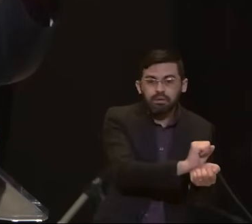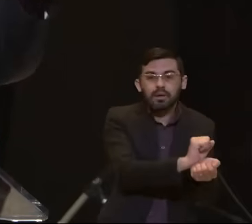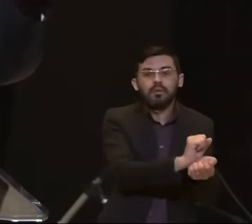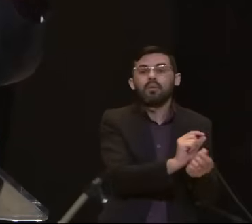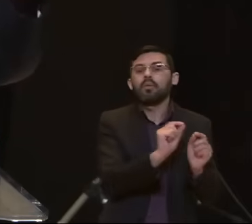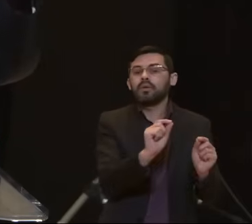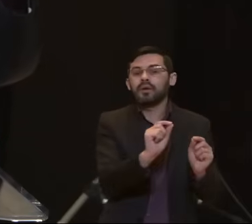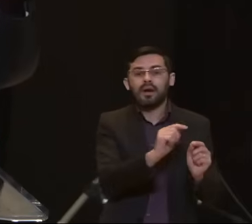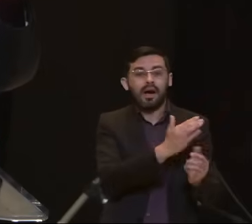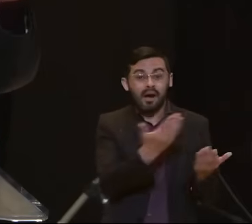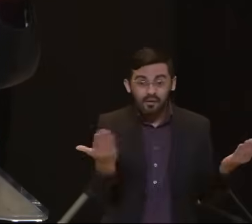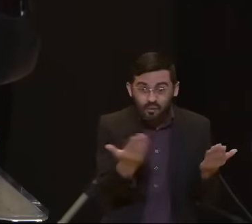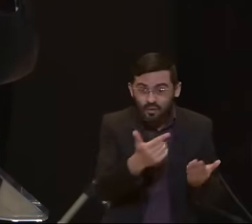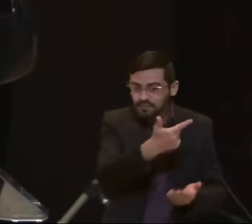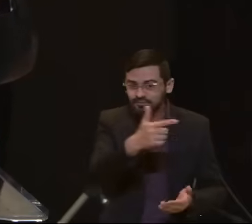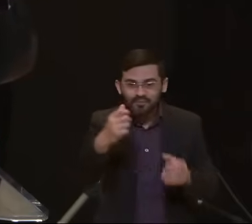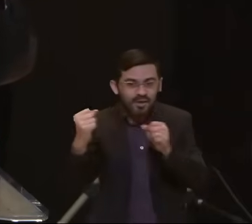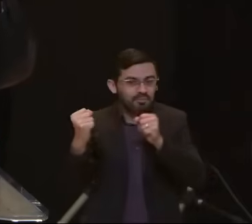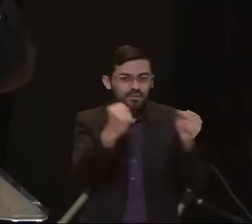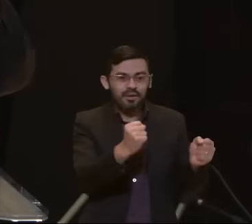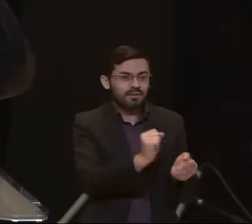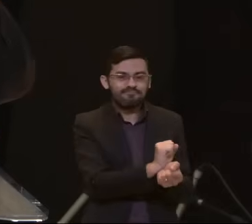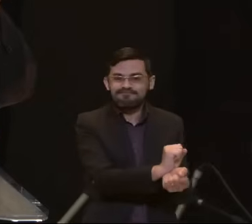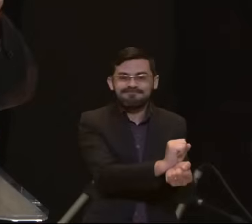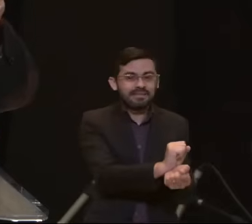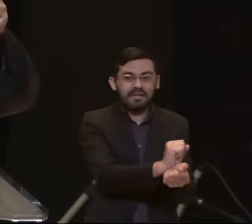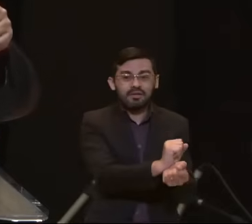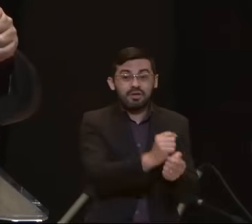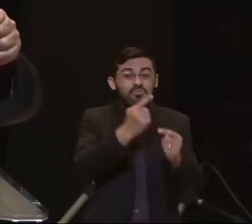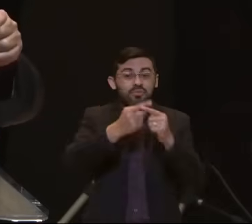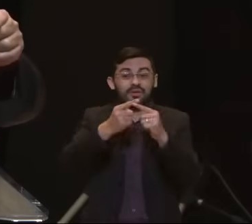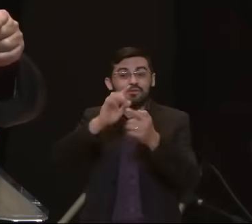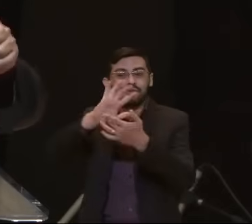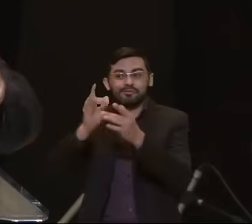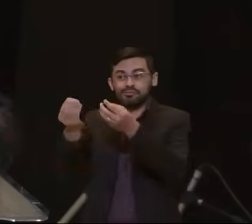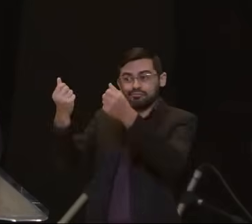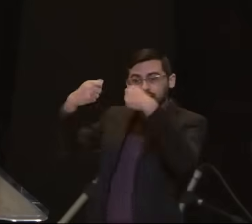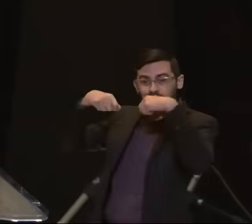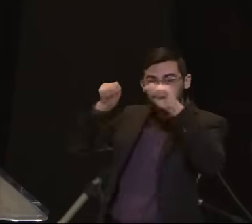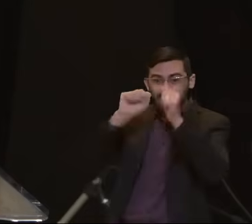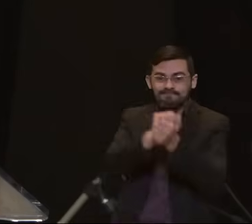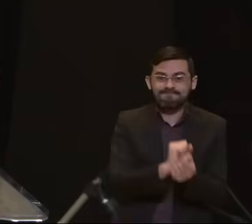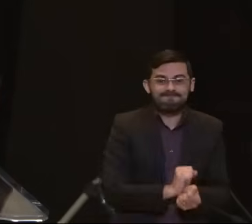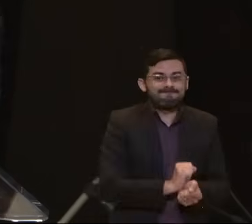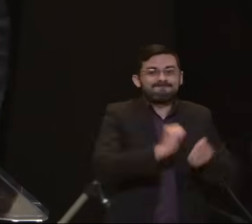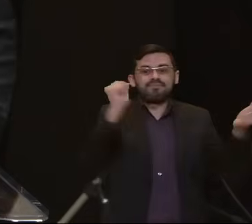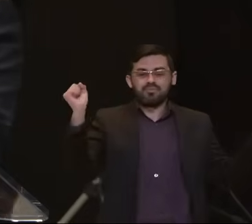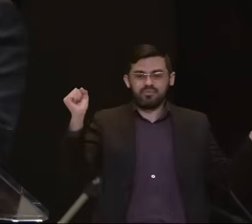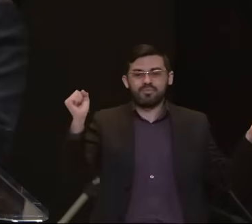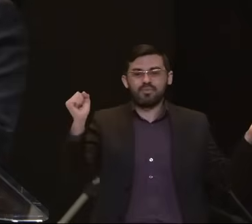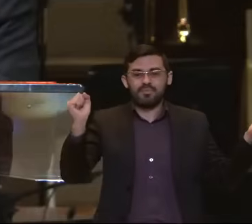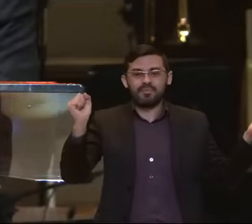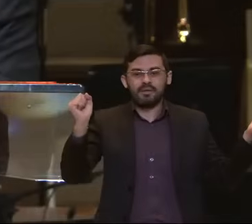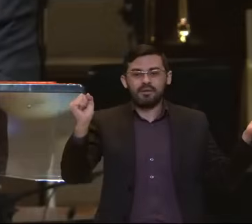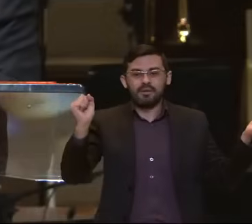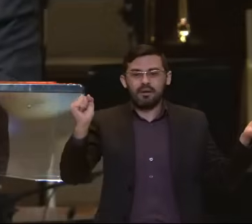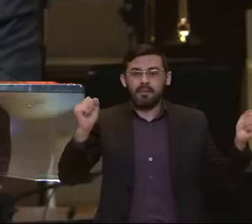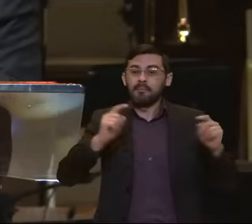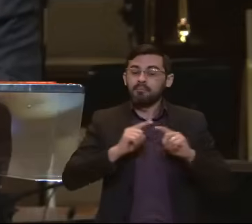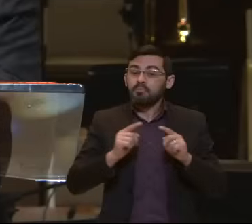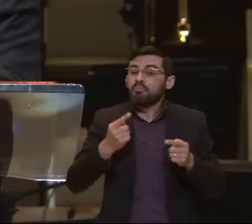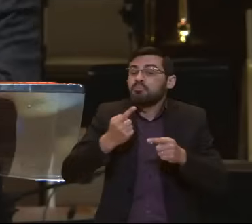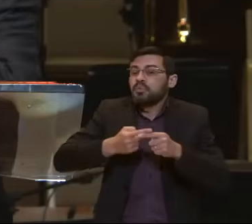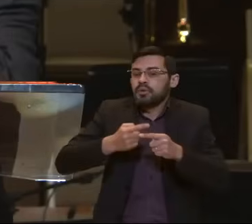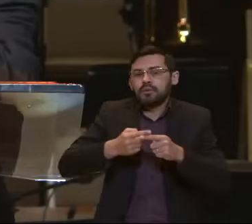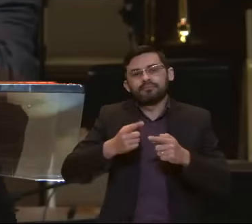agora não tem poder de nos escravizar mais. Não é que ela vai desaparecer,